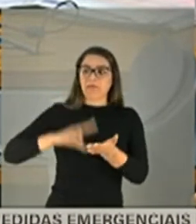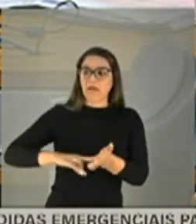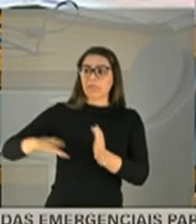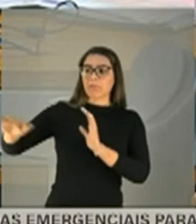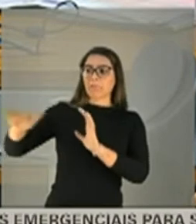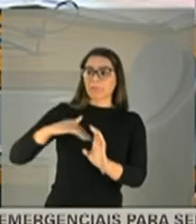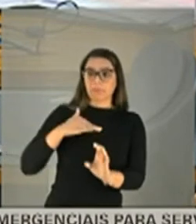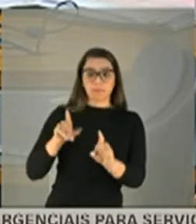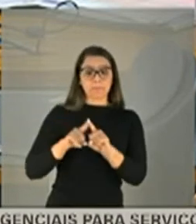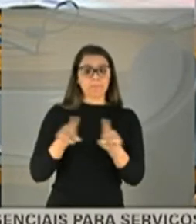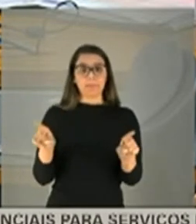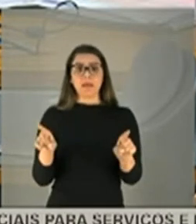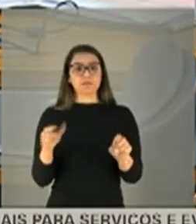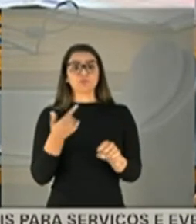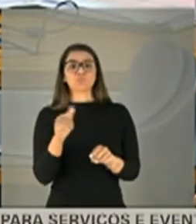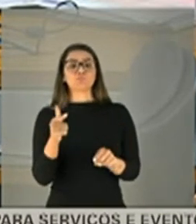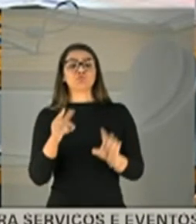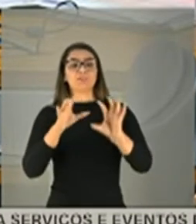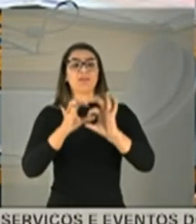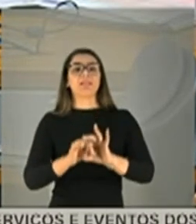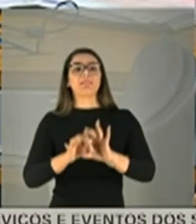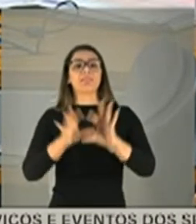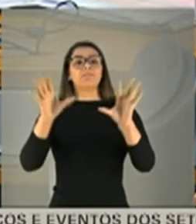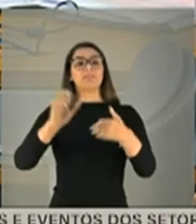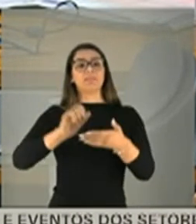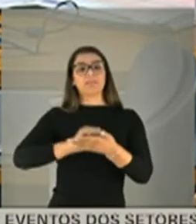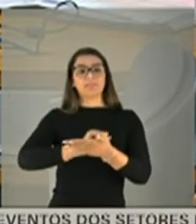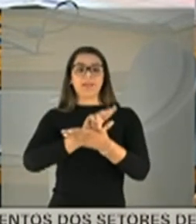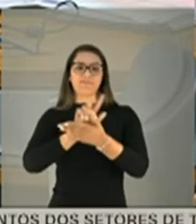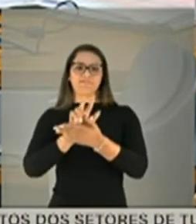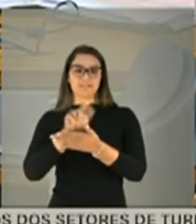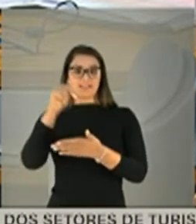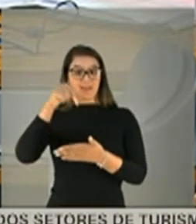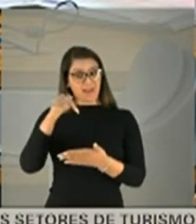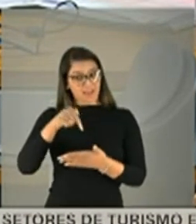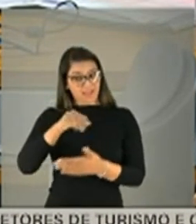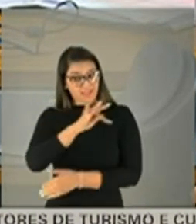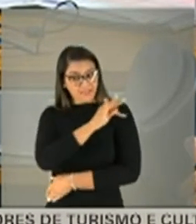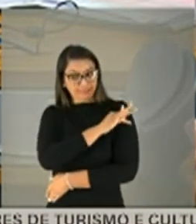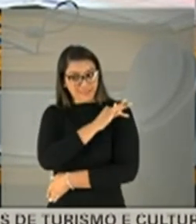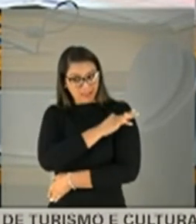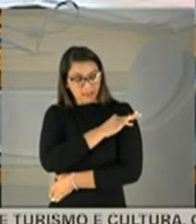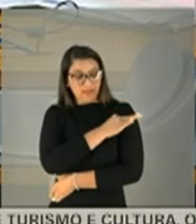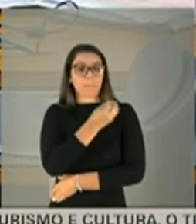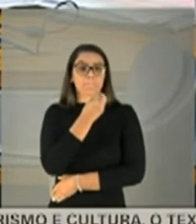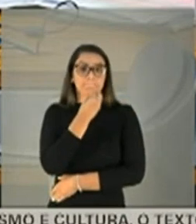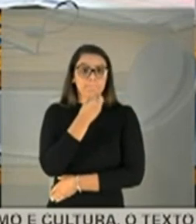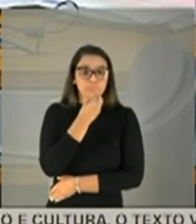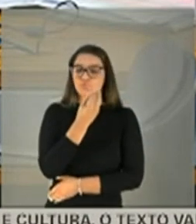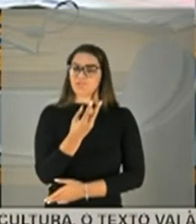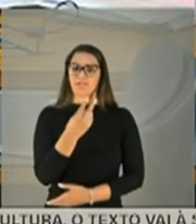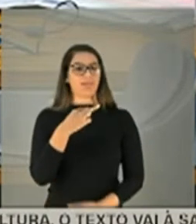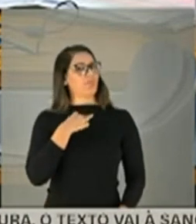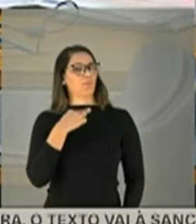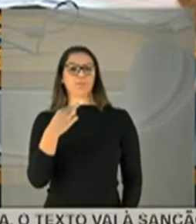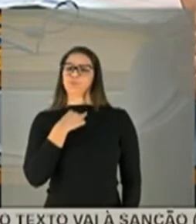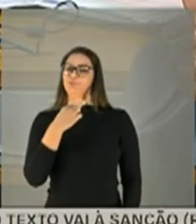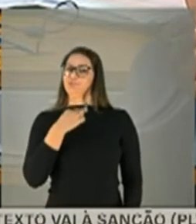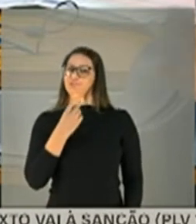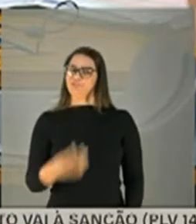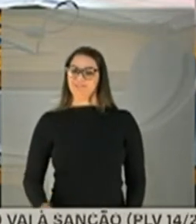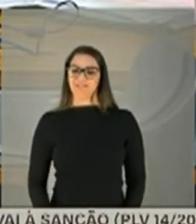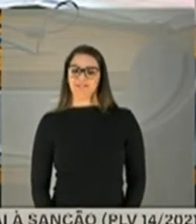ao mesmo tempo não sentiam a autorização da Anvisa, que é um órgão técnico, e que não se podia, naquele momento, até por